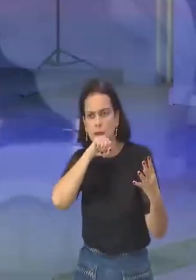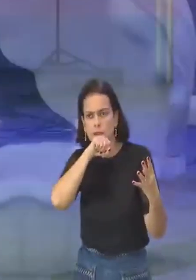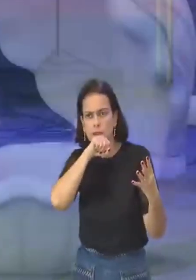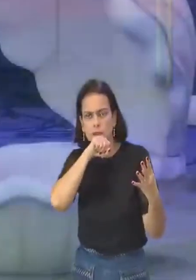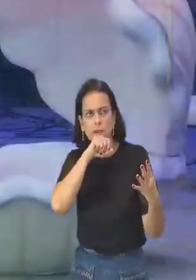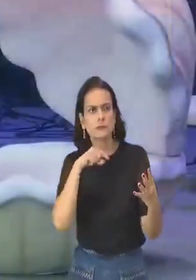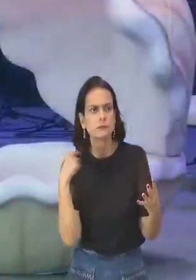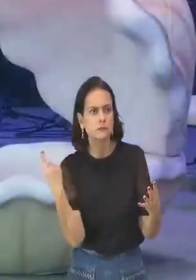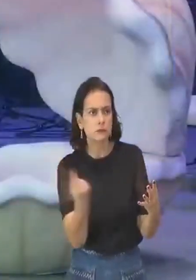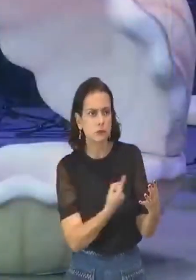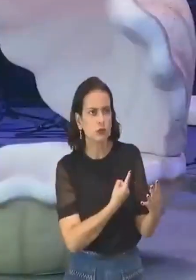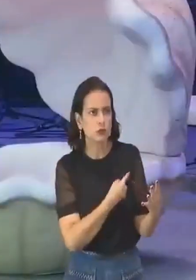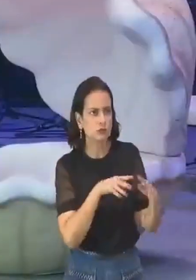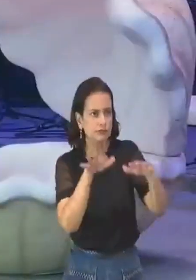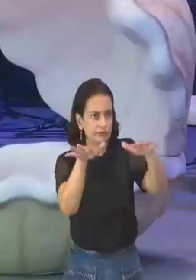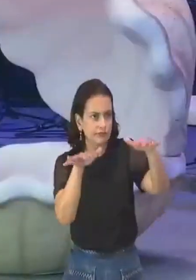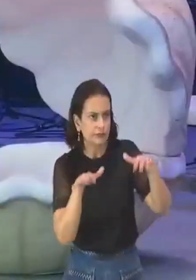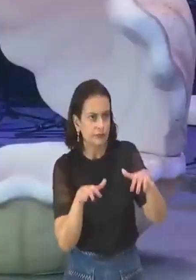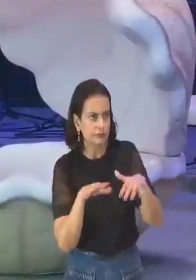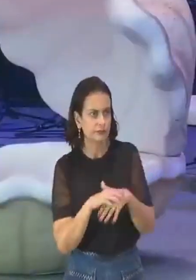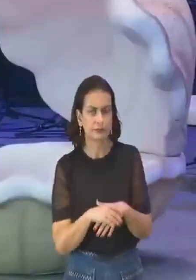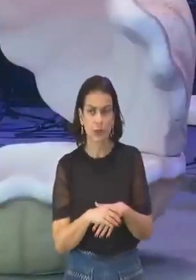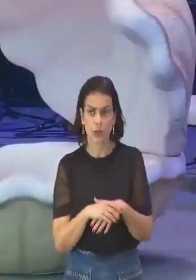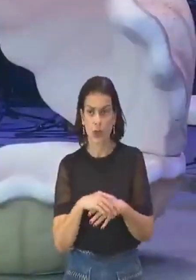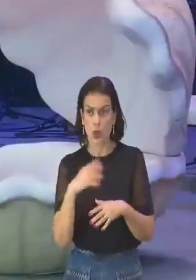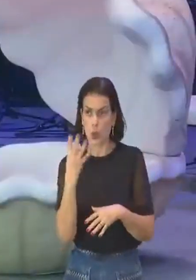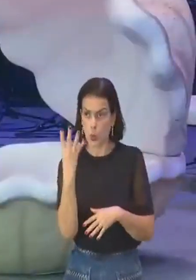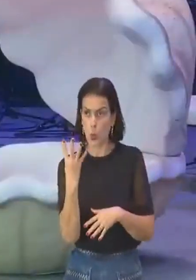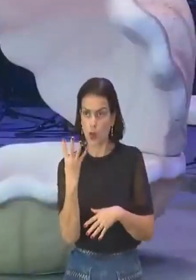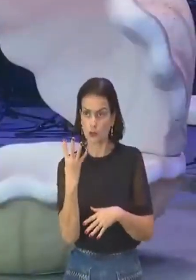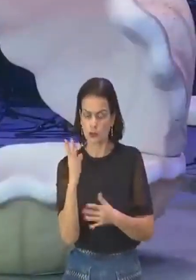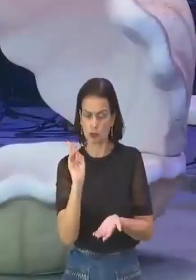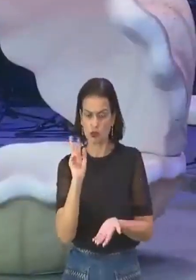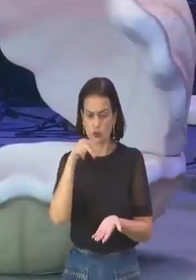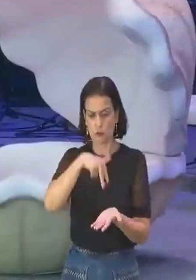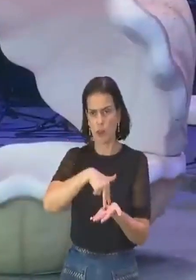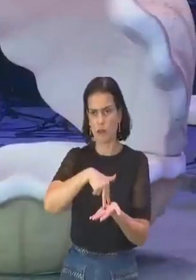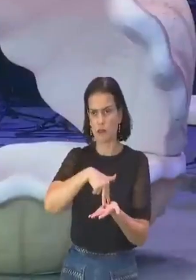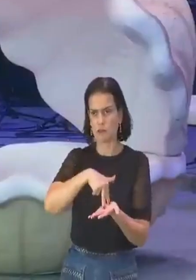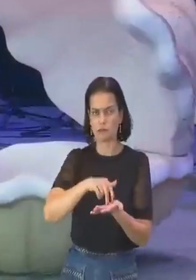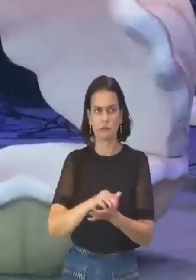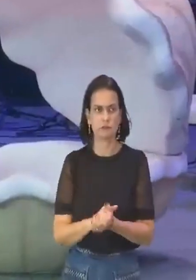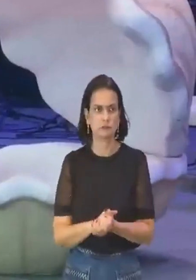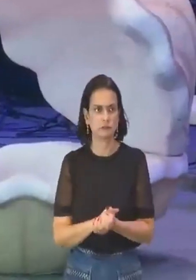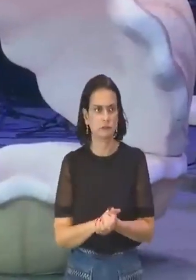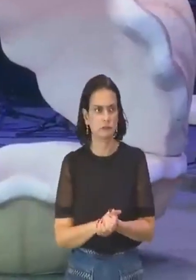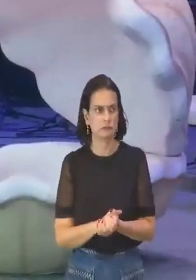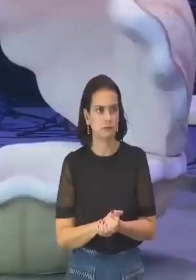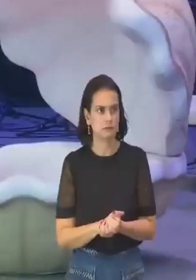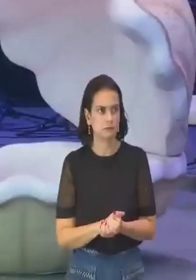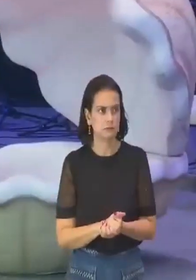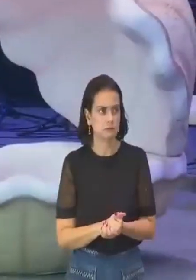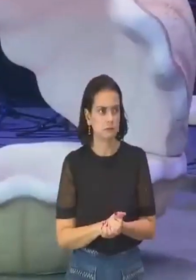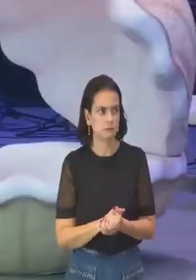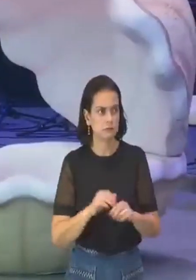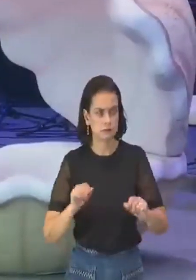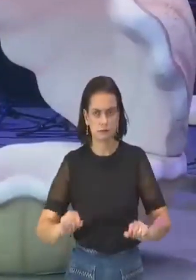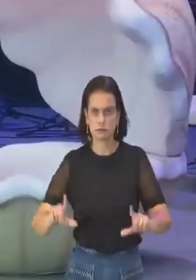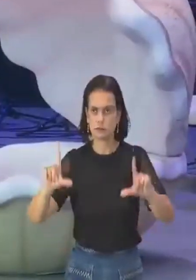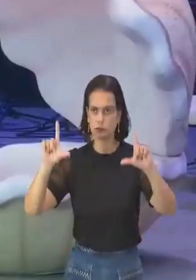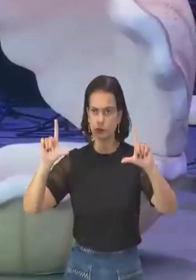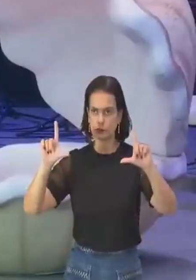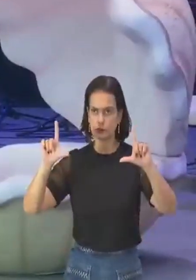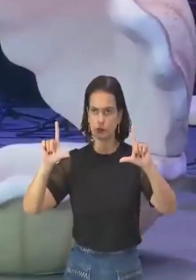do nosso público que ficassem de pé, segurassem a sua placa